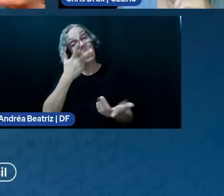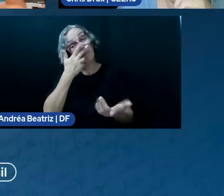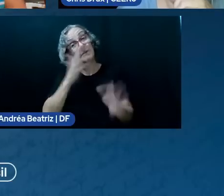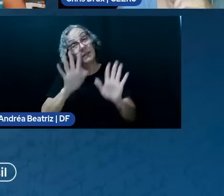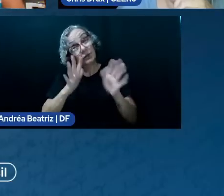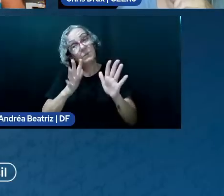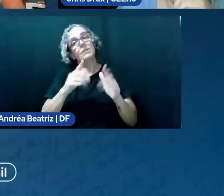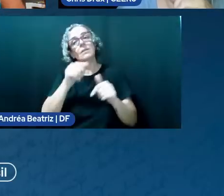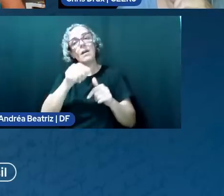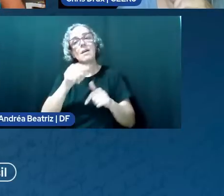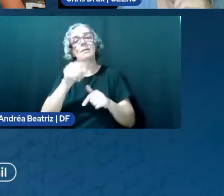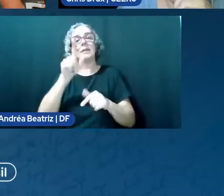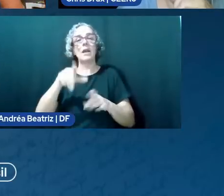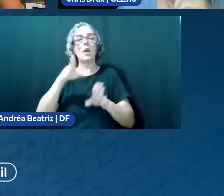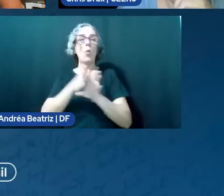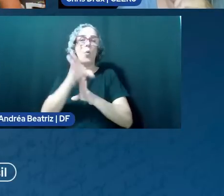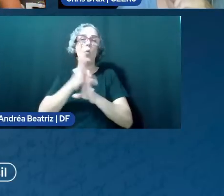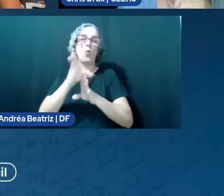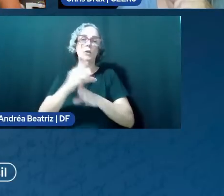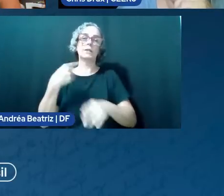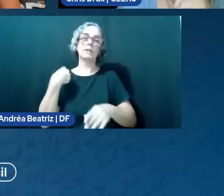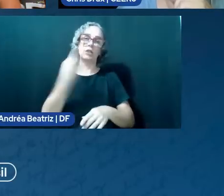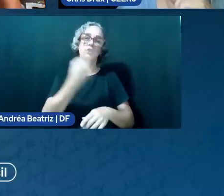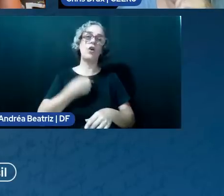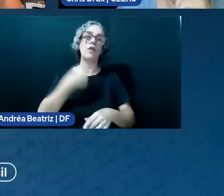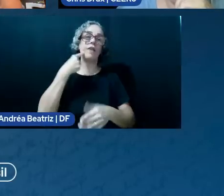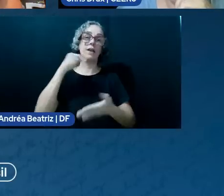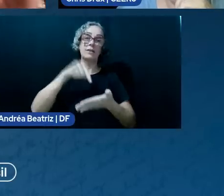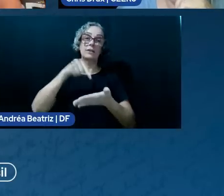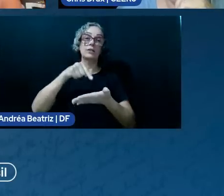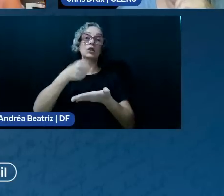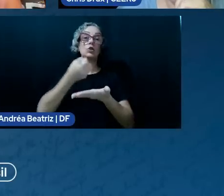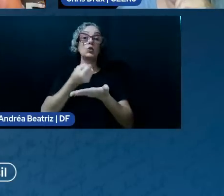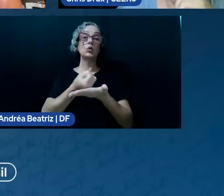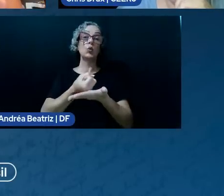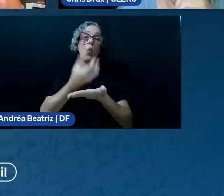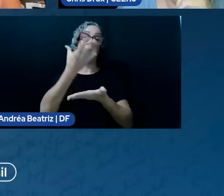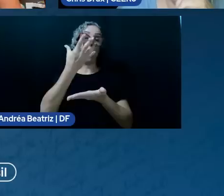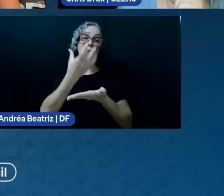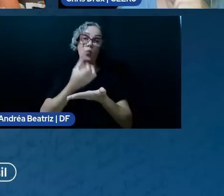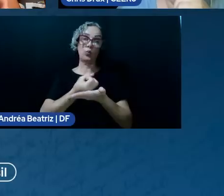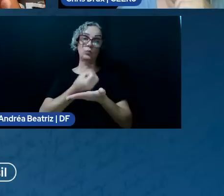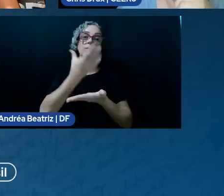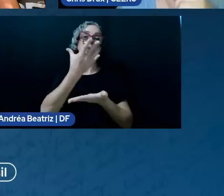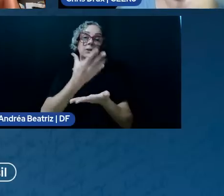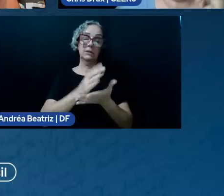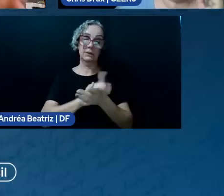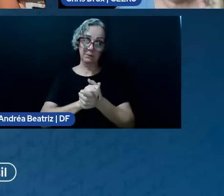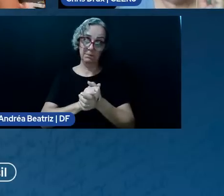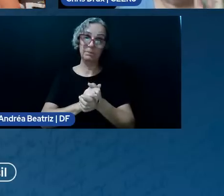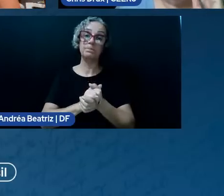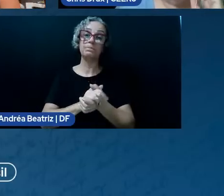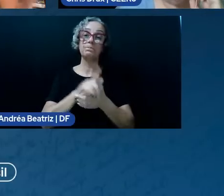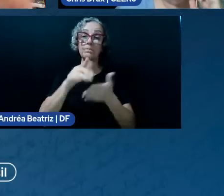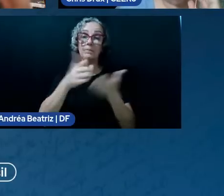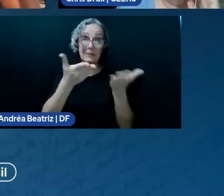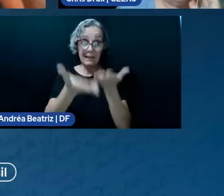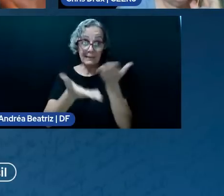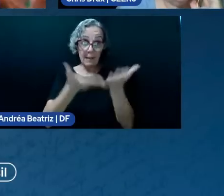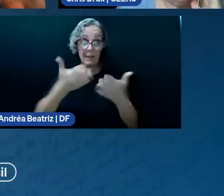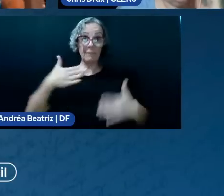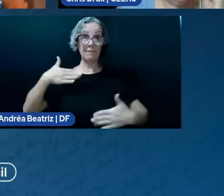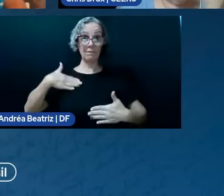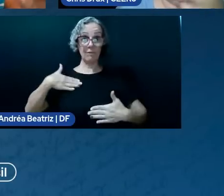nós encontramos dentro da doutrina espírita. A questão do tratamento físico, o tratamento